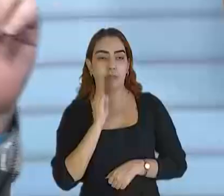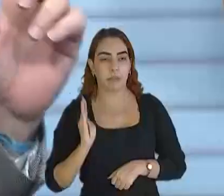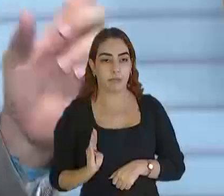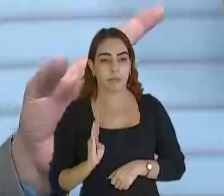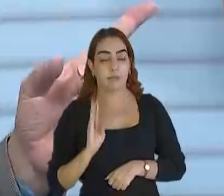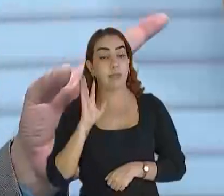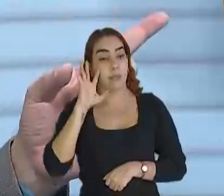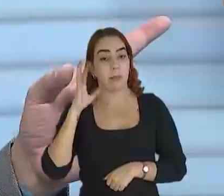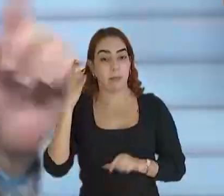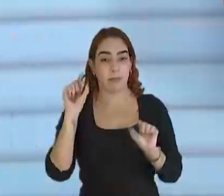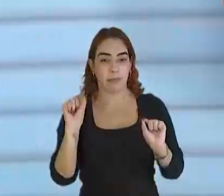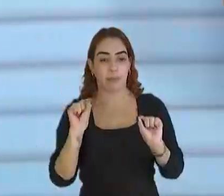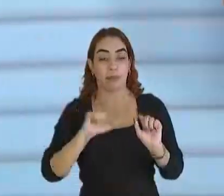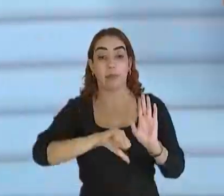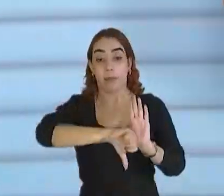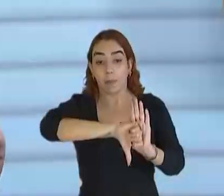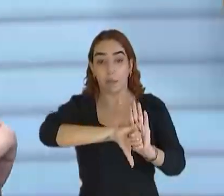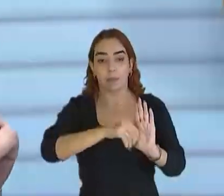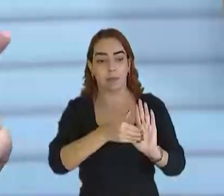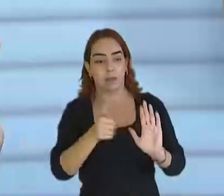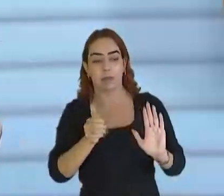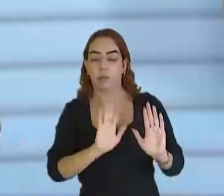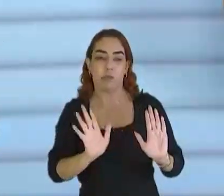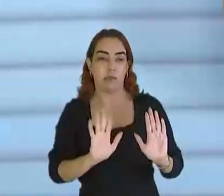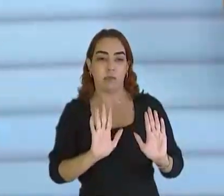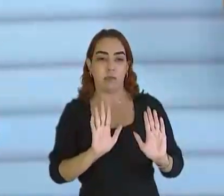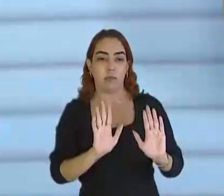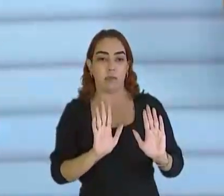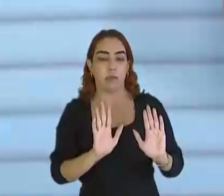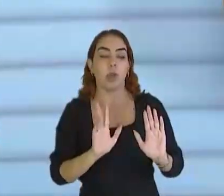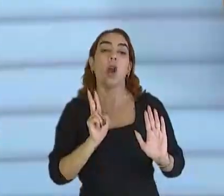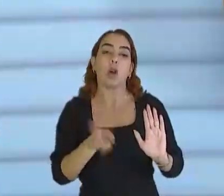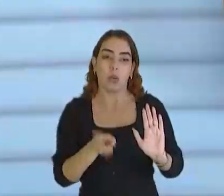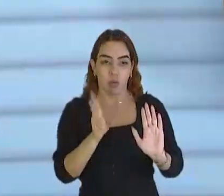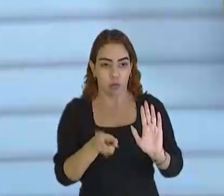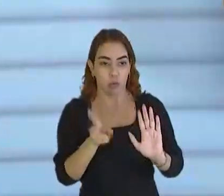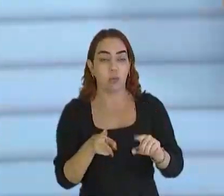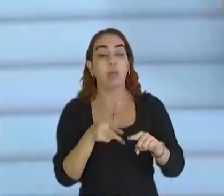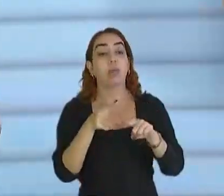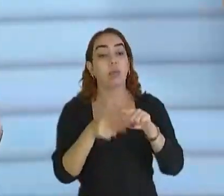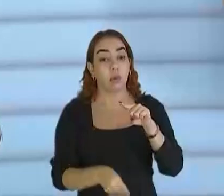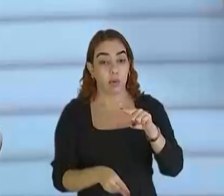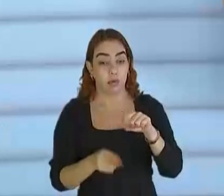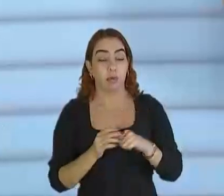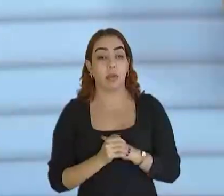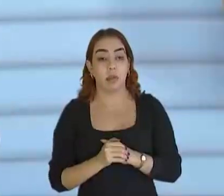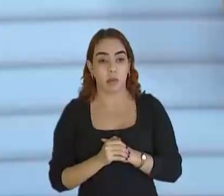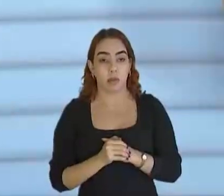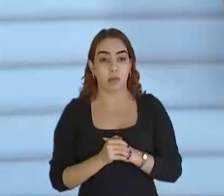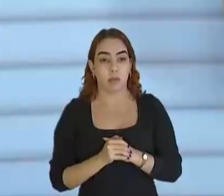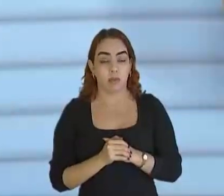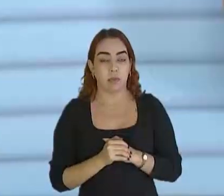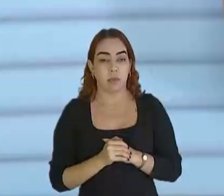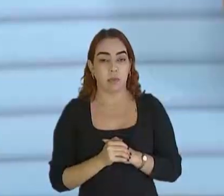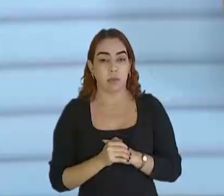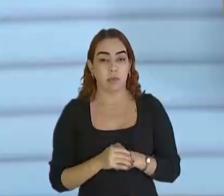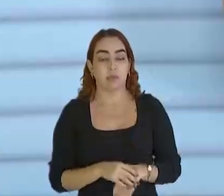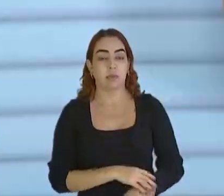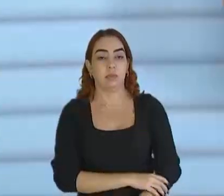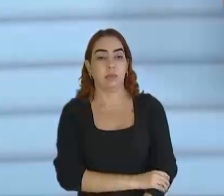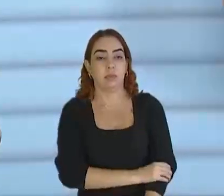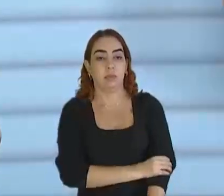Supremo descriminalizou a maconha? Não. Ele vai dizer o seguinte, ele legalizou o uso? Não, ele vai dizer o